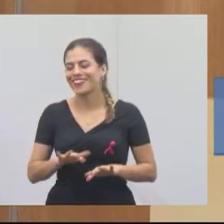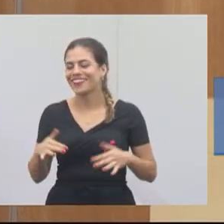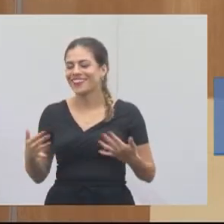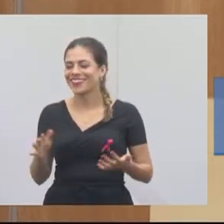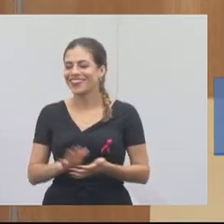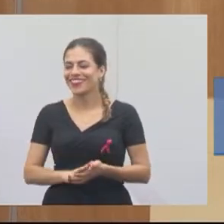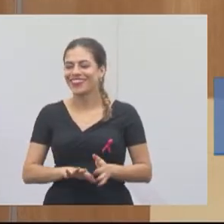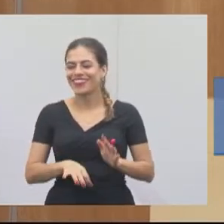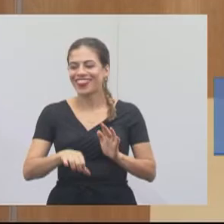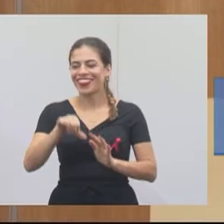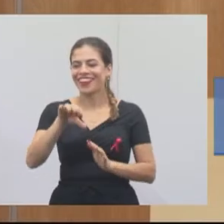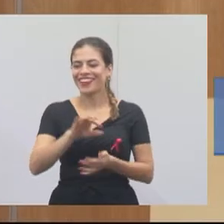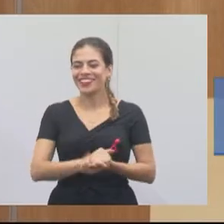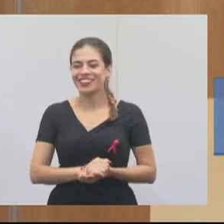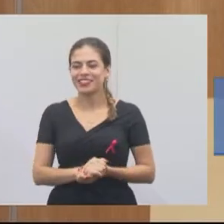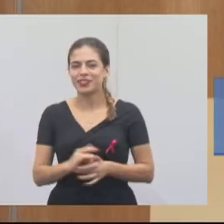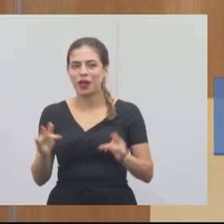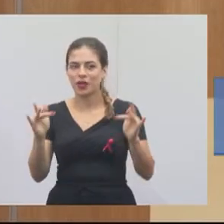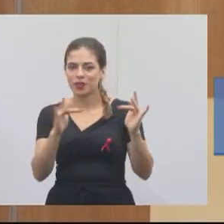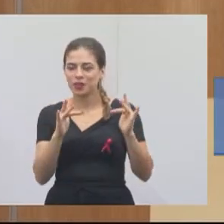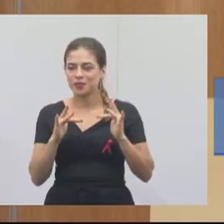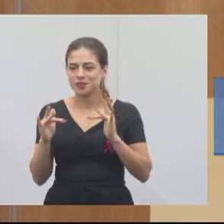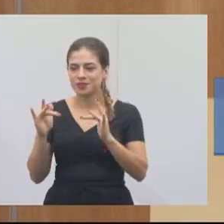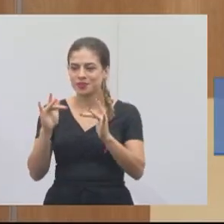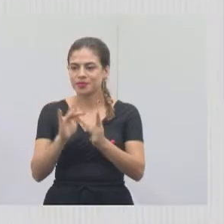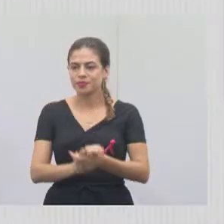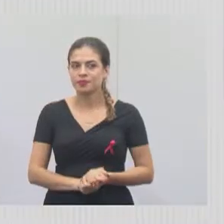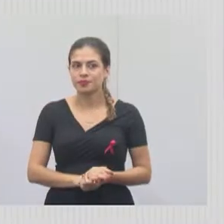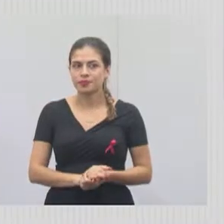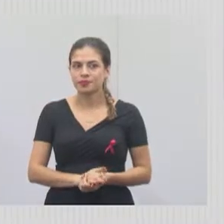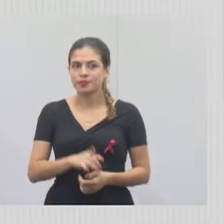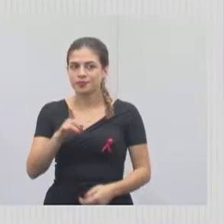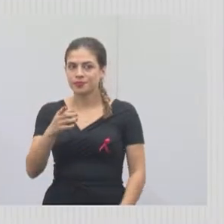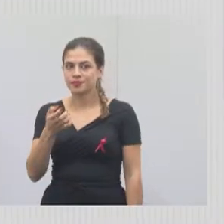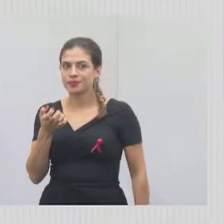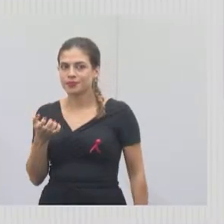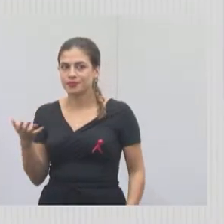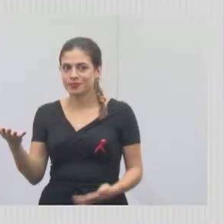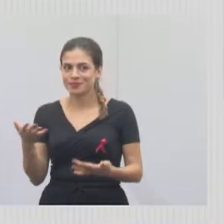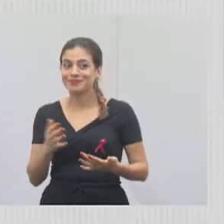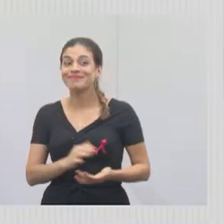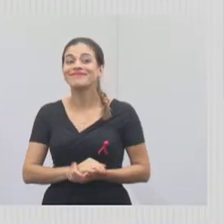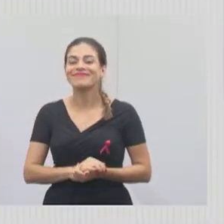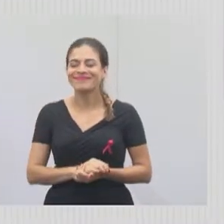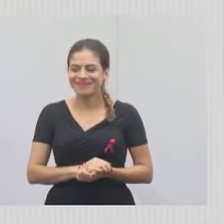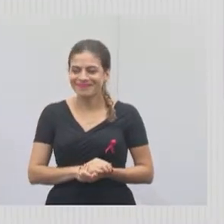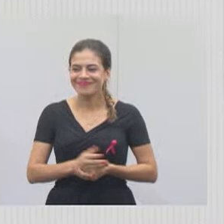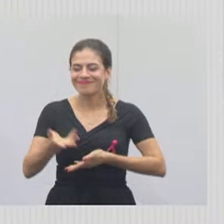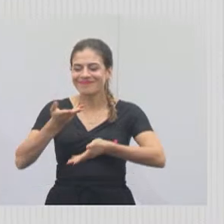slide 9, nossos contatos. Você quer falar com esse vereador,